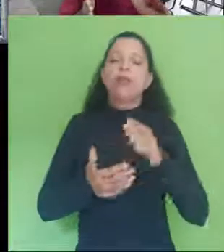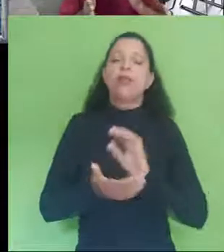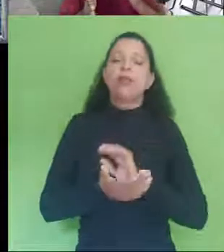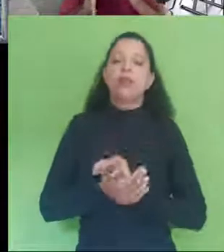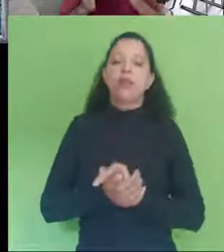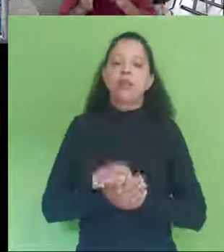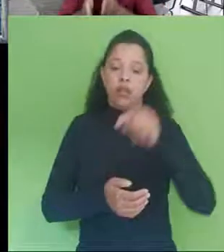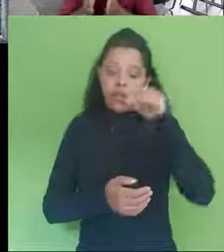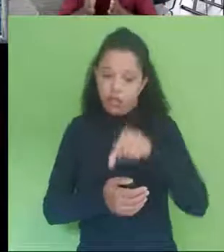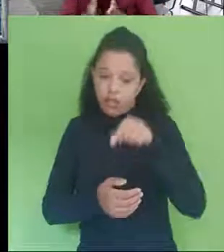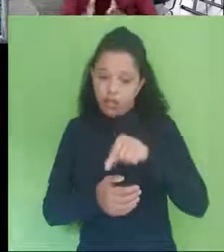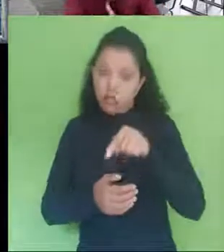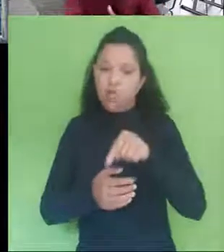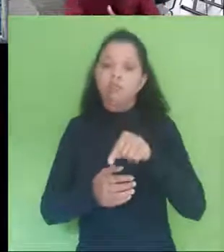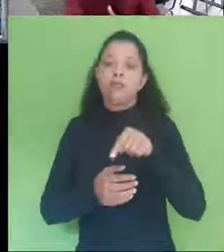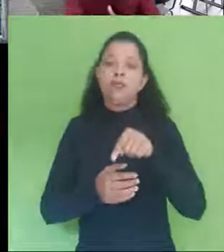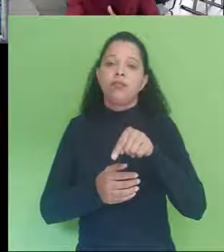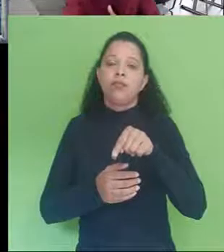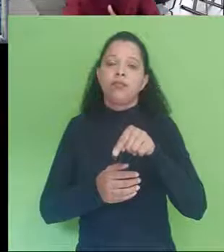Este presente